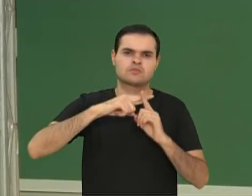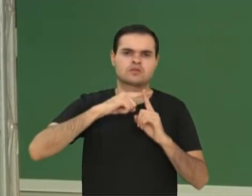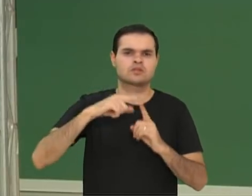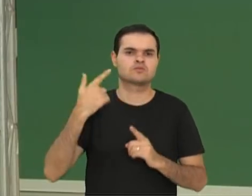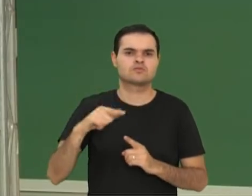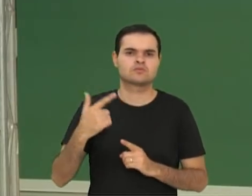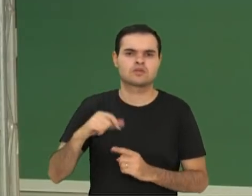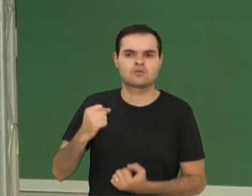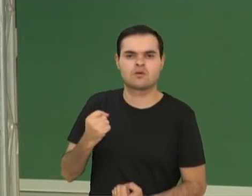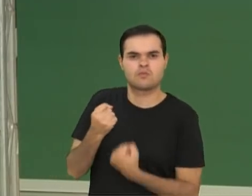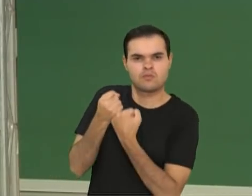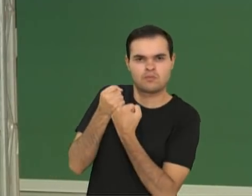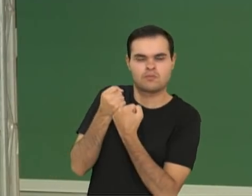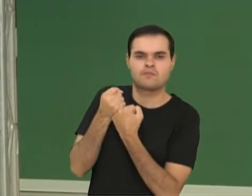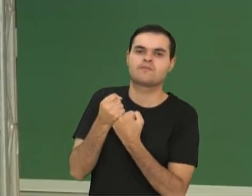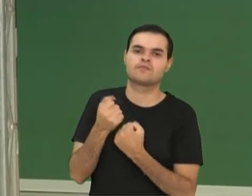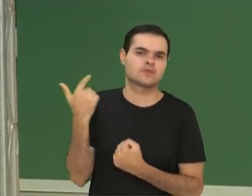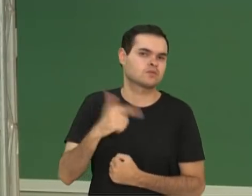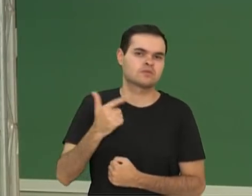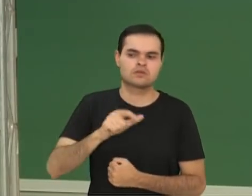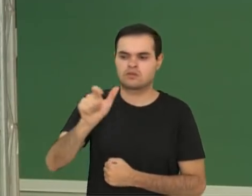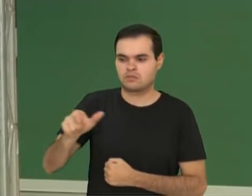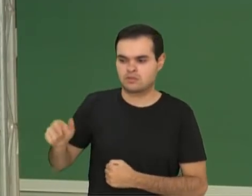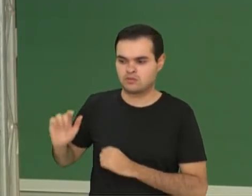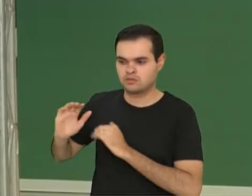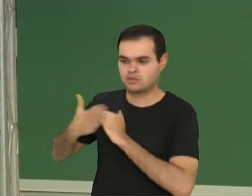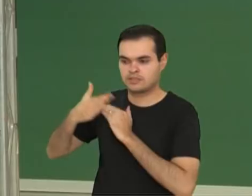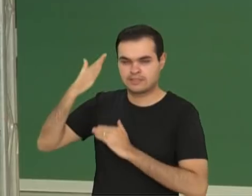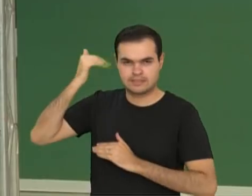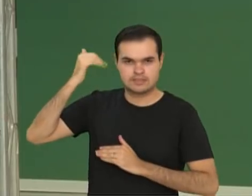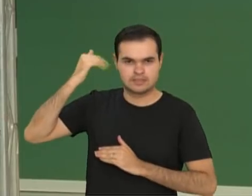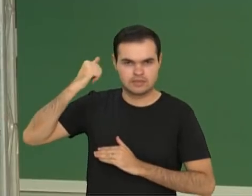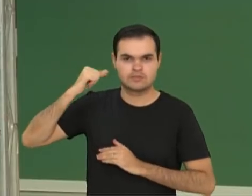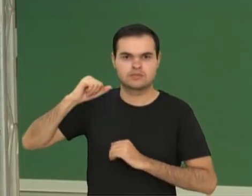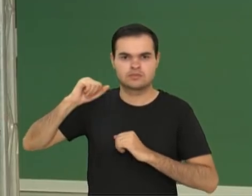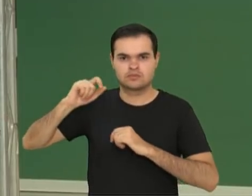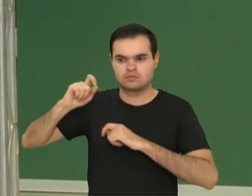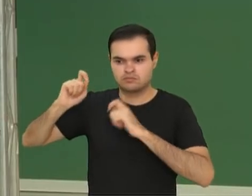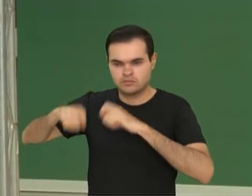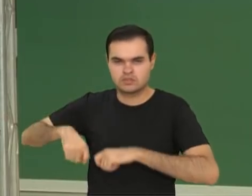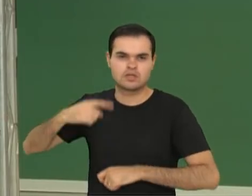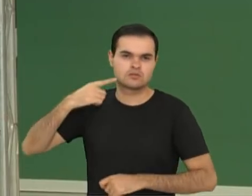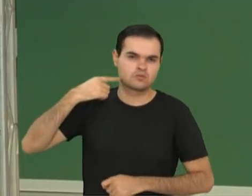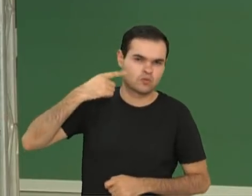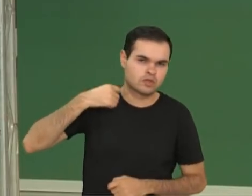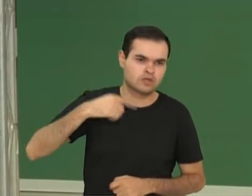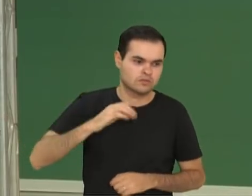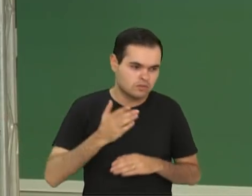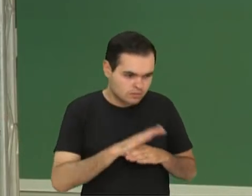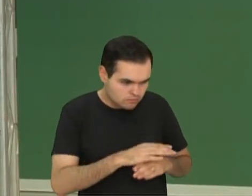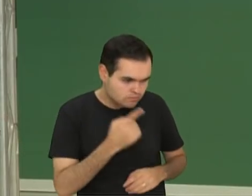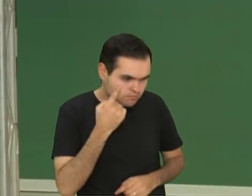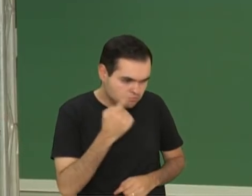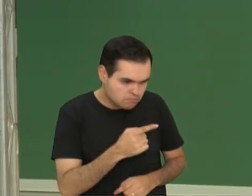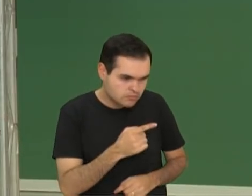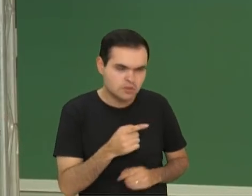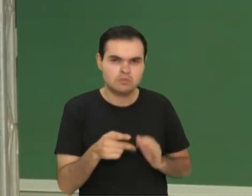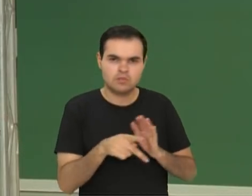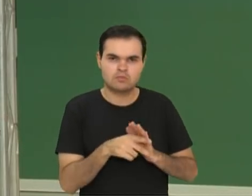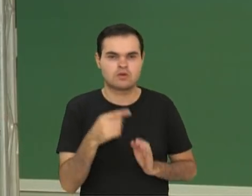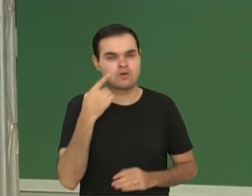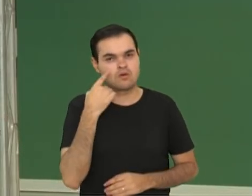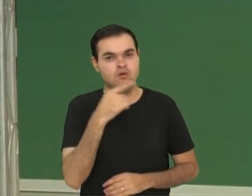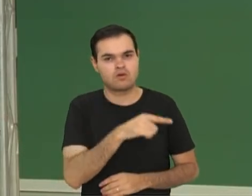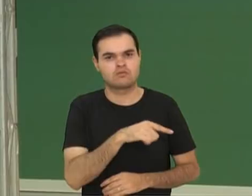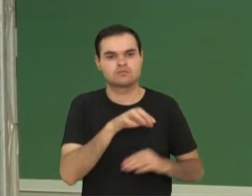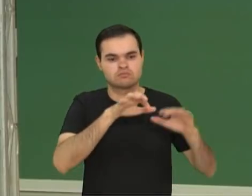um amparo, às vezes não temos pessoas que sabem das possibilidades. Um advogado iria amparar por modo jurídico. Ó,